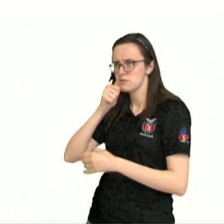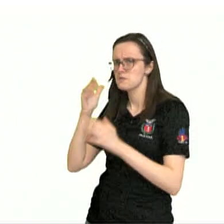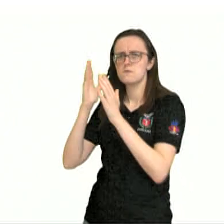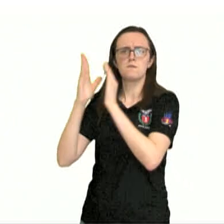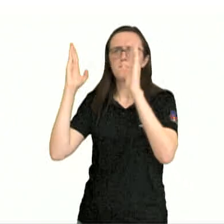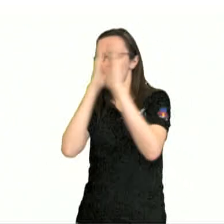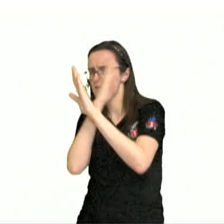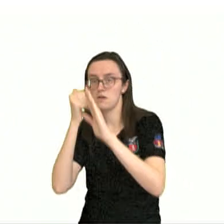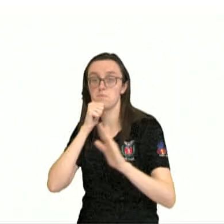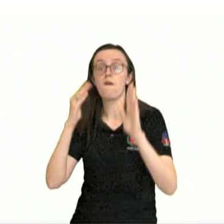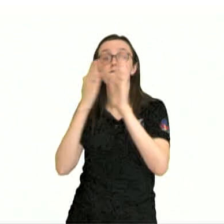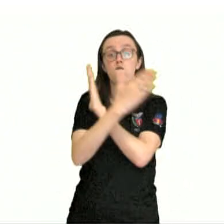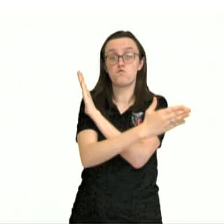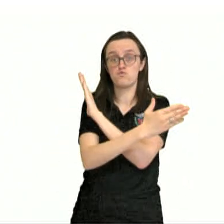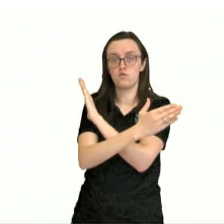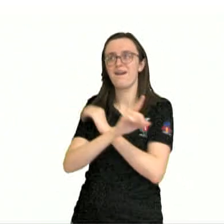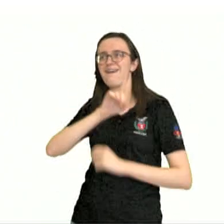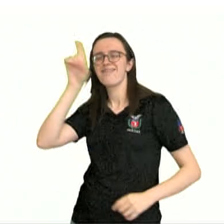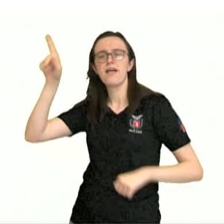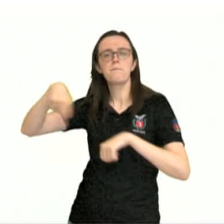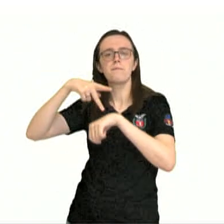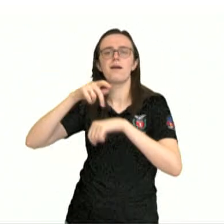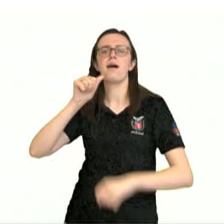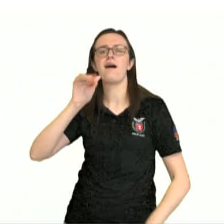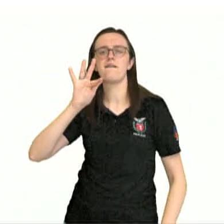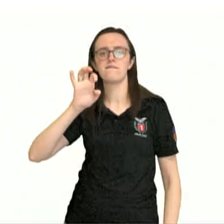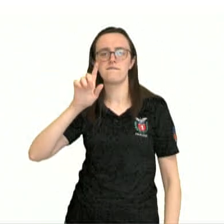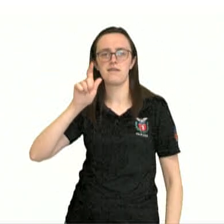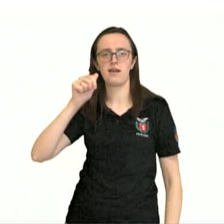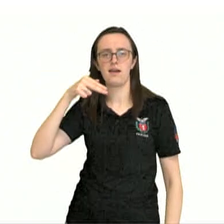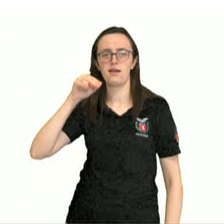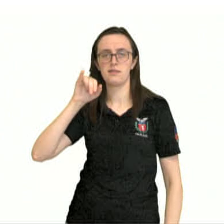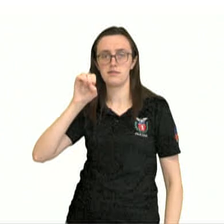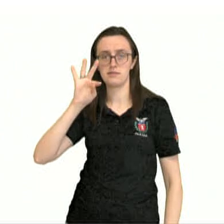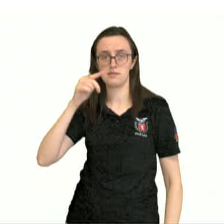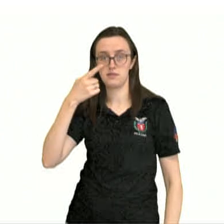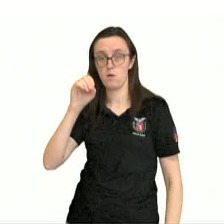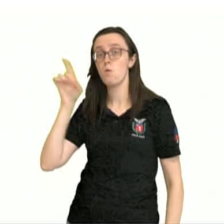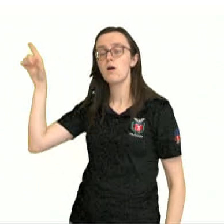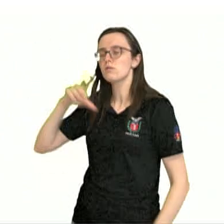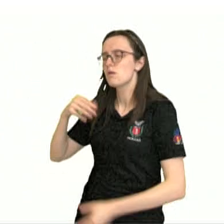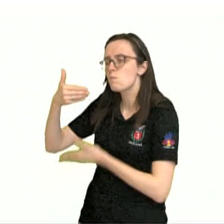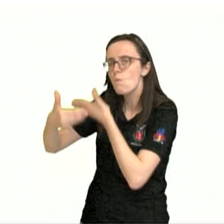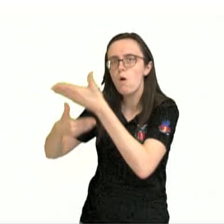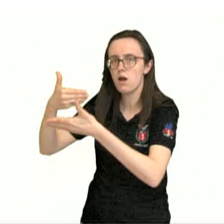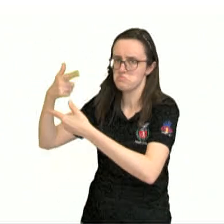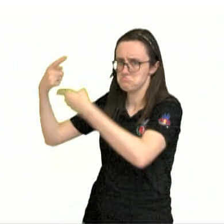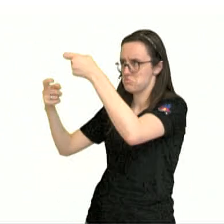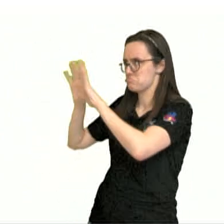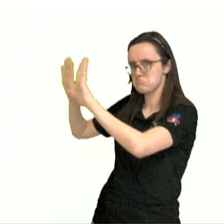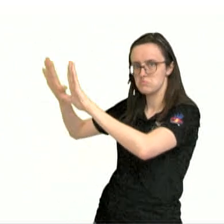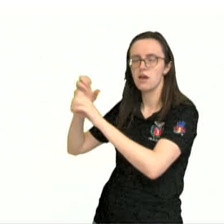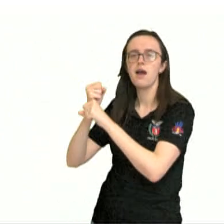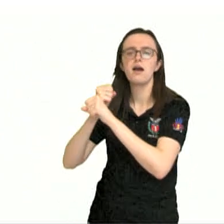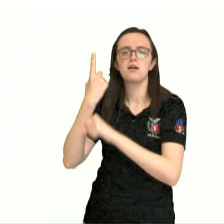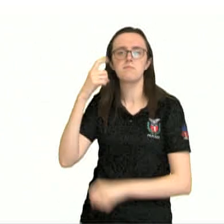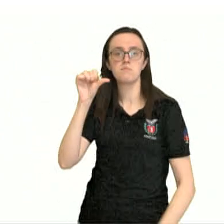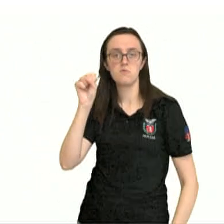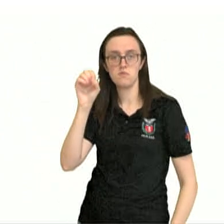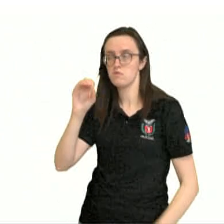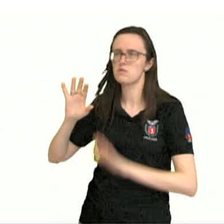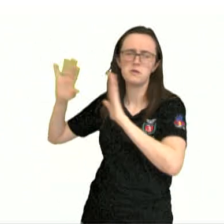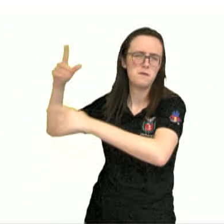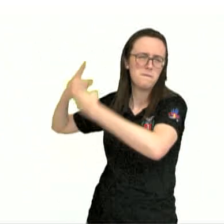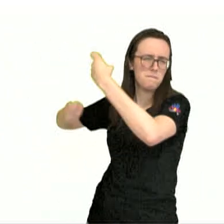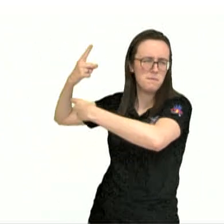Ela é uma menina afegã e no Afeganistão houve um processo de guerra ali nos anos 80